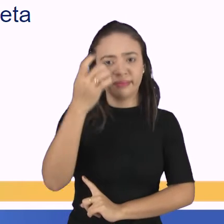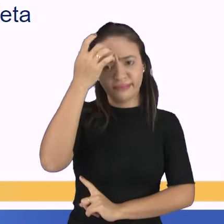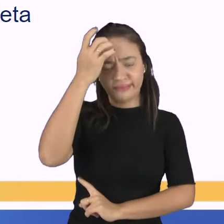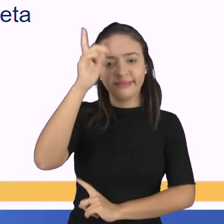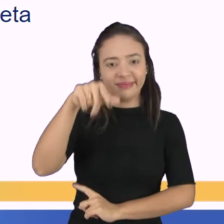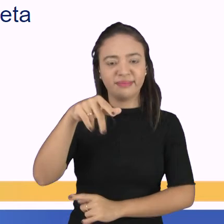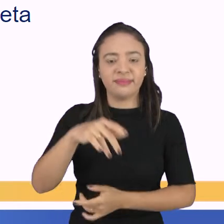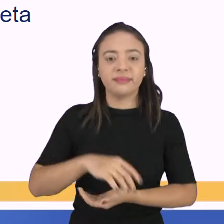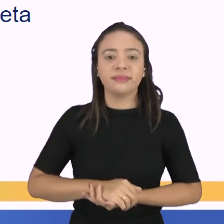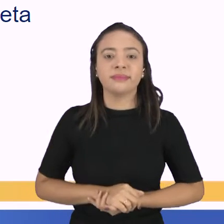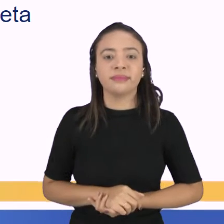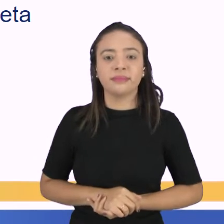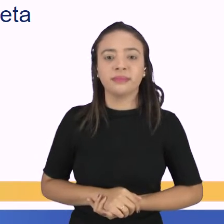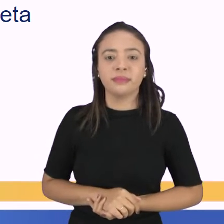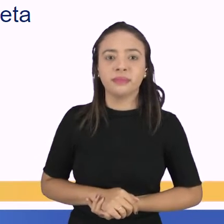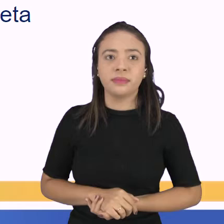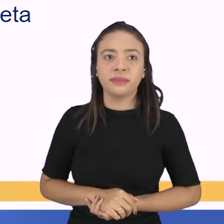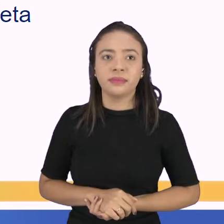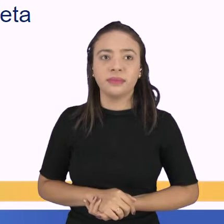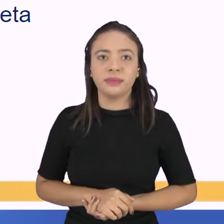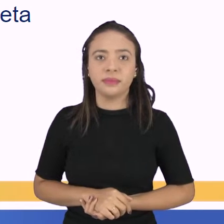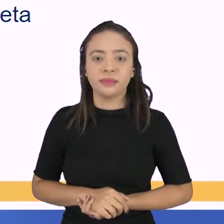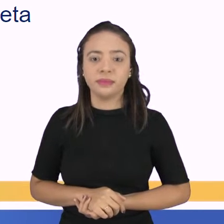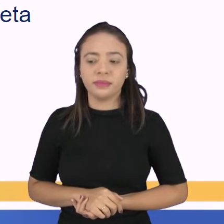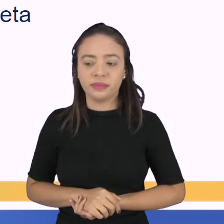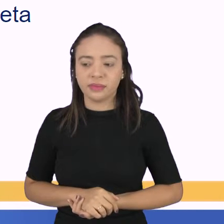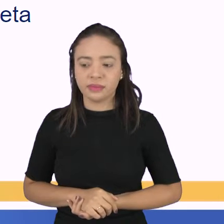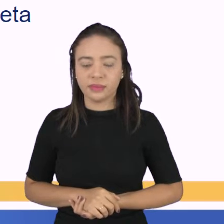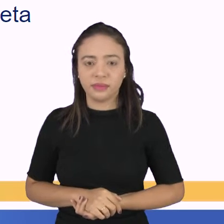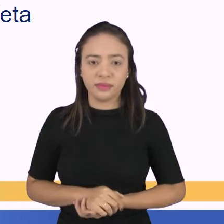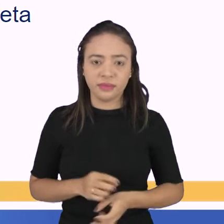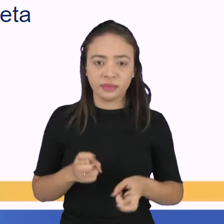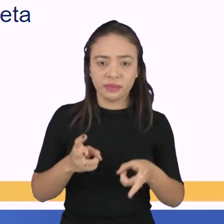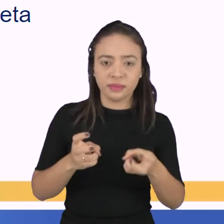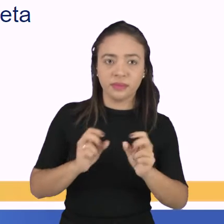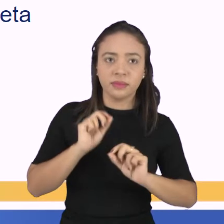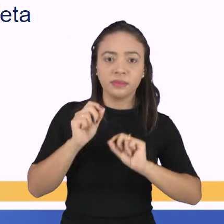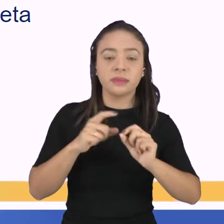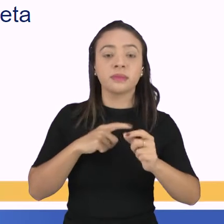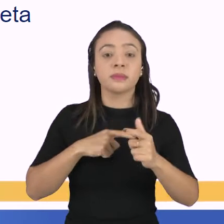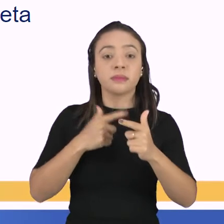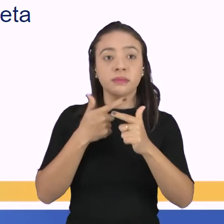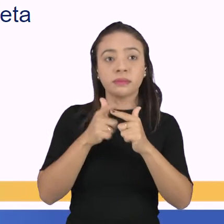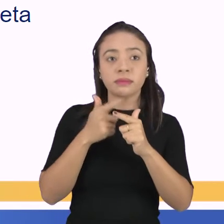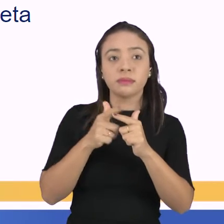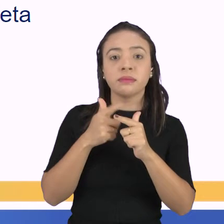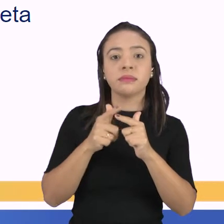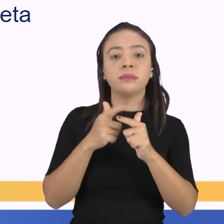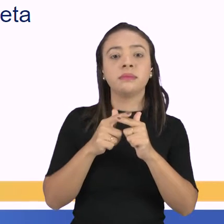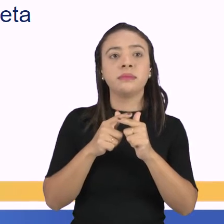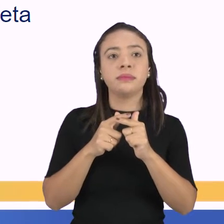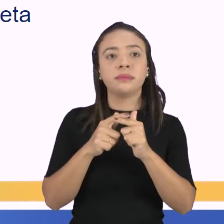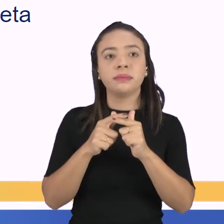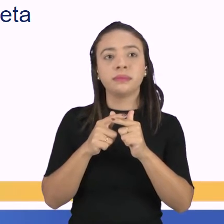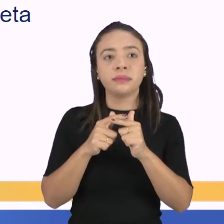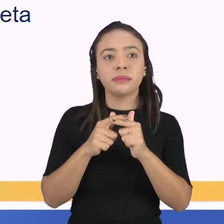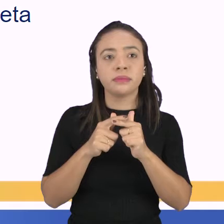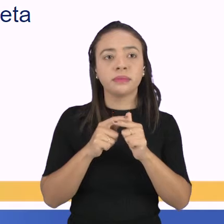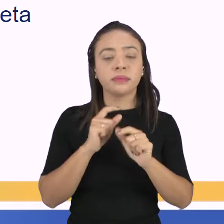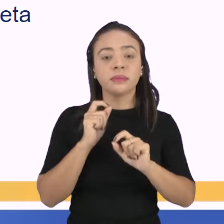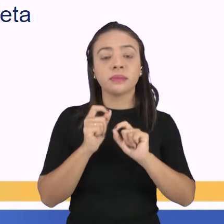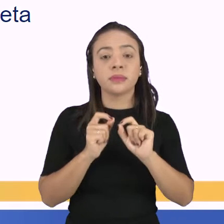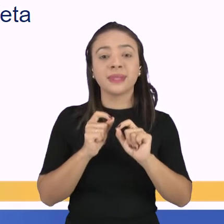né? Entende que toda essa situação, né, está falando um pouquinho sobre algum problema de saúde. E nós aprendemos que quando a gente